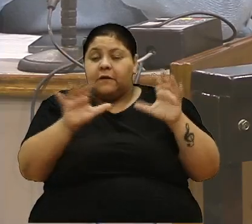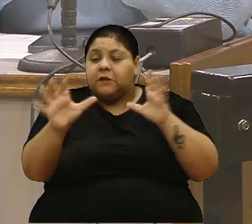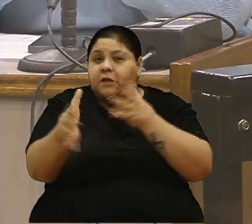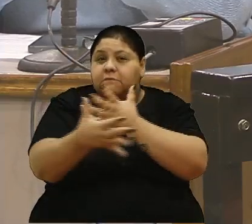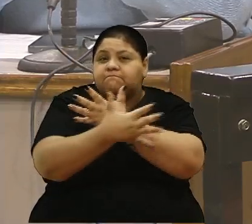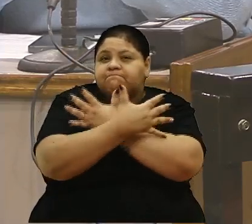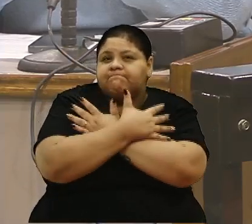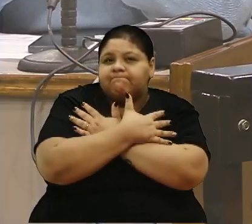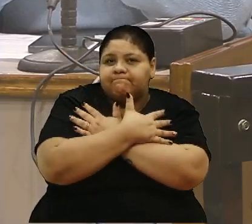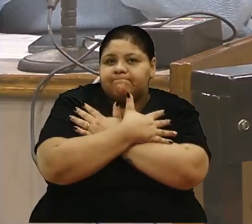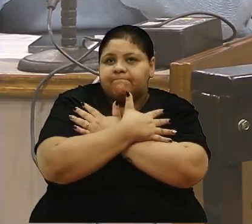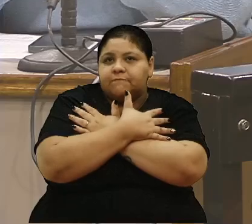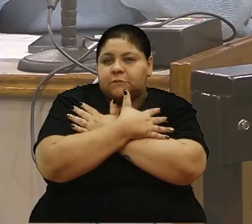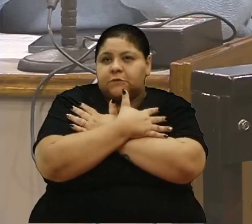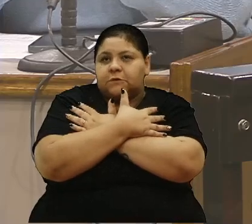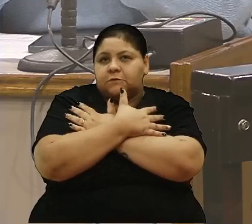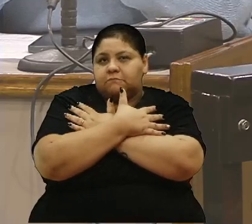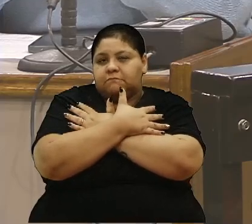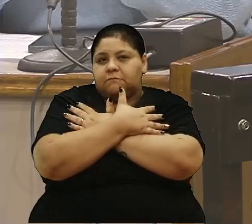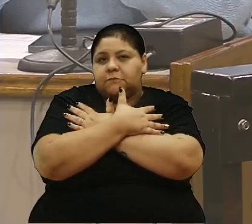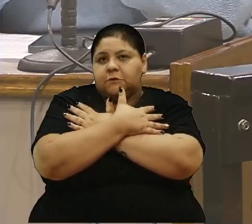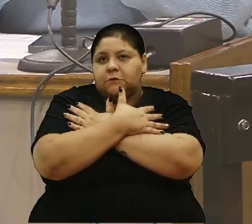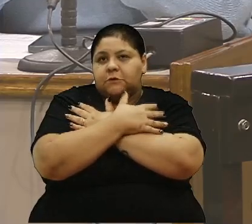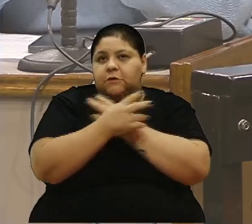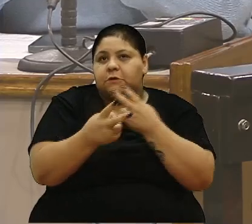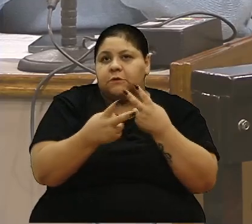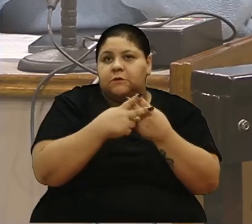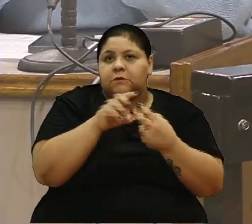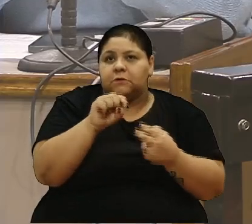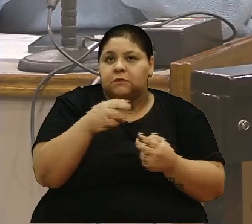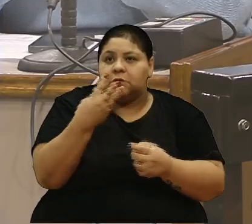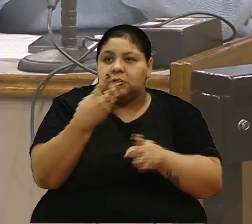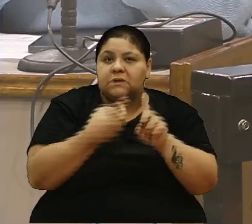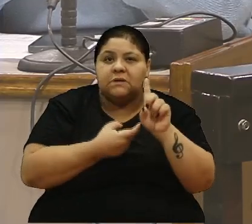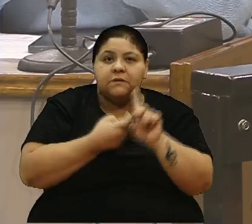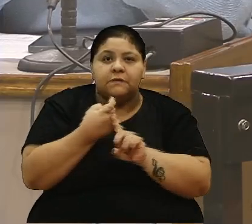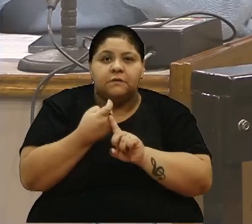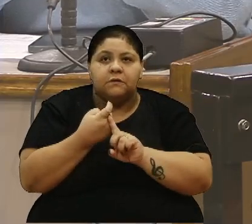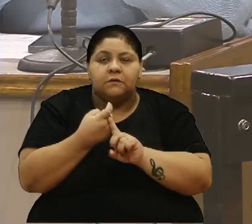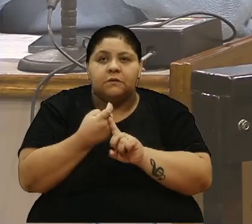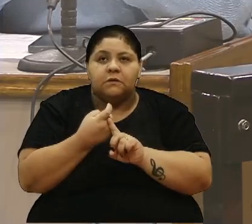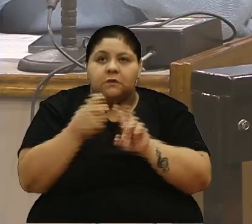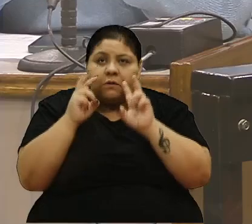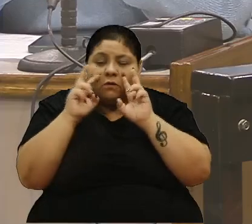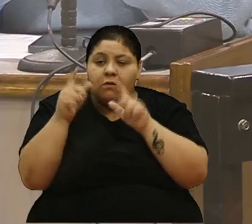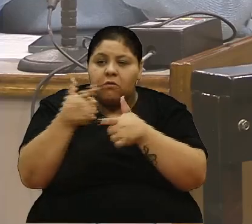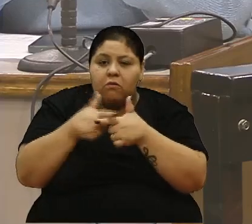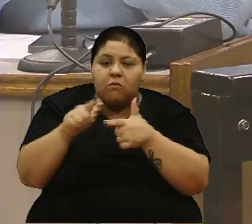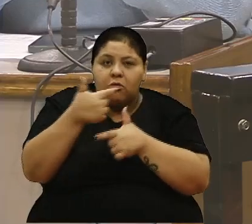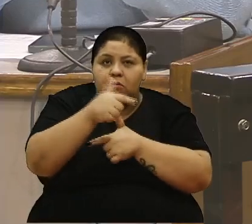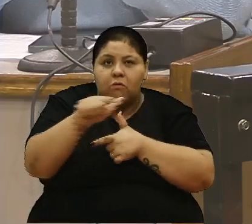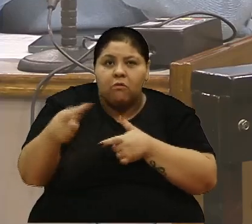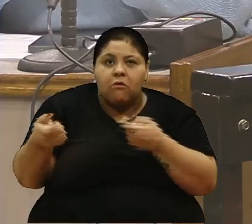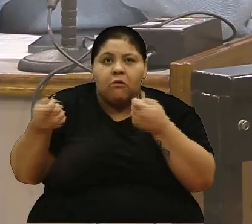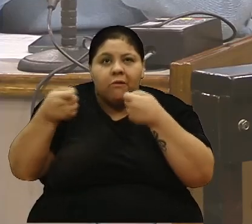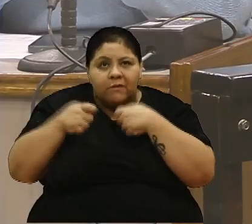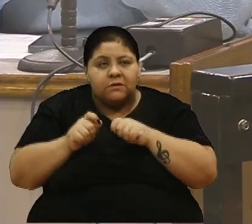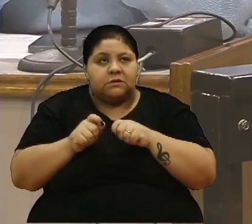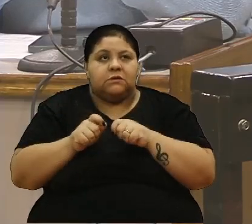ali, recolhidos, vamos dizer assim, presos, ficam só 3 meses. Olha o problema, isso aí é outra coisa que precisava